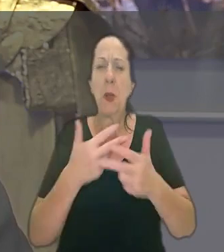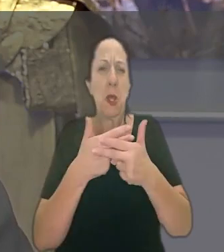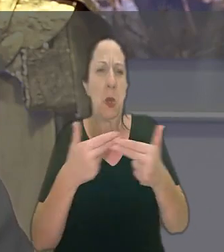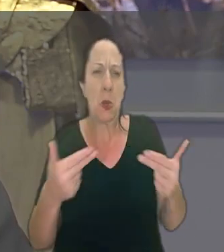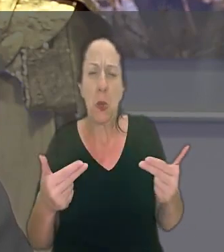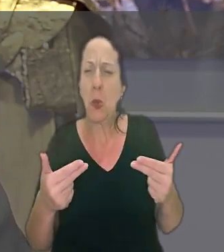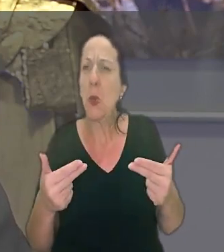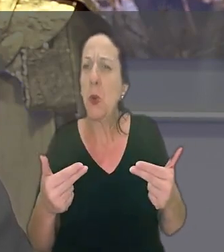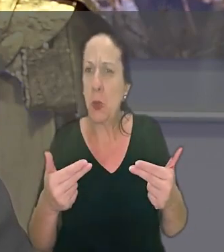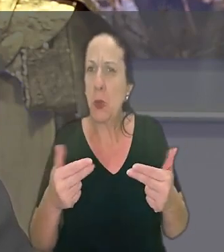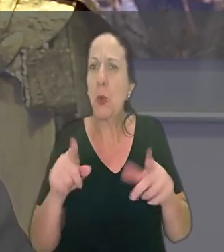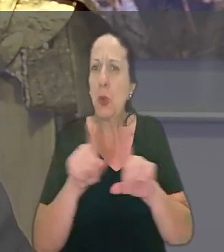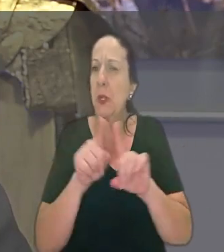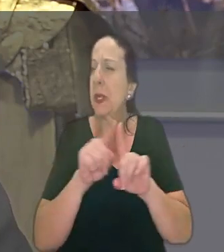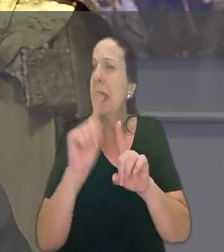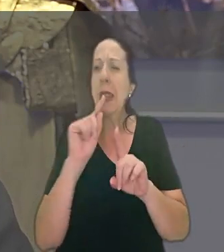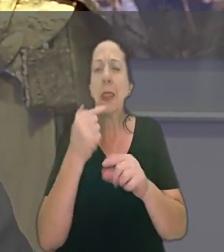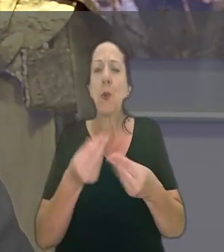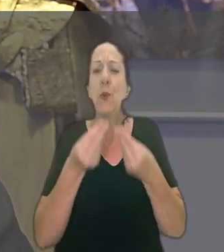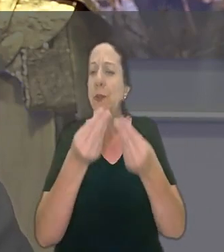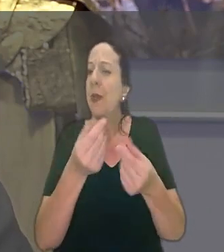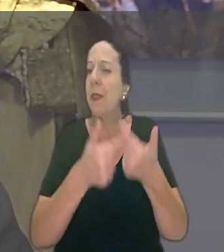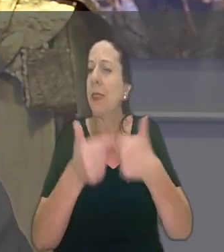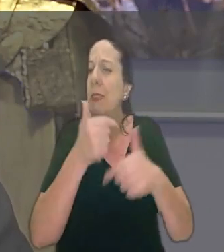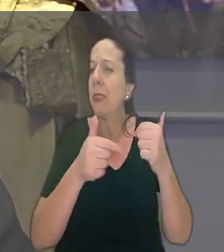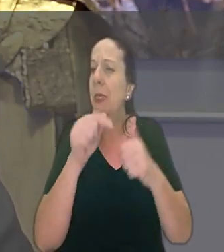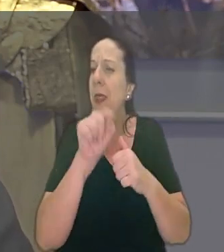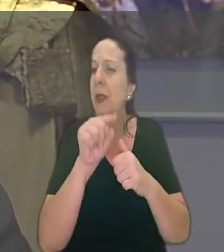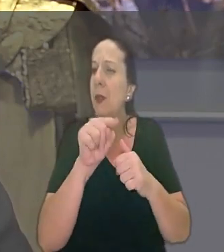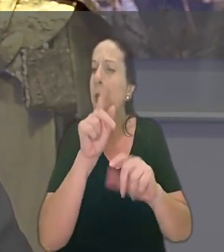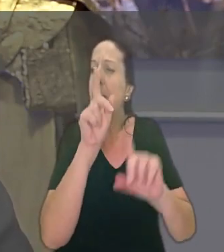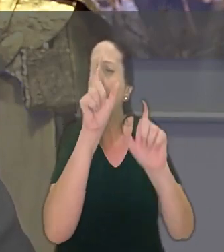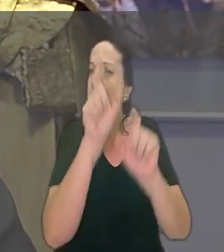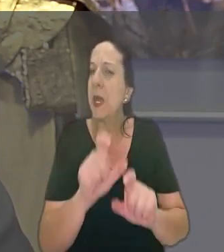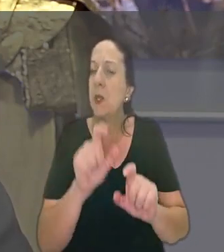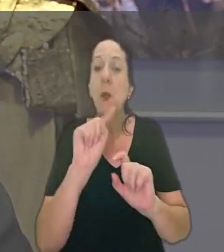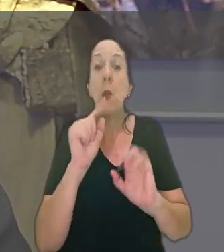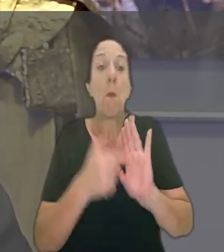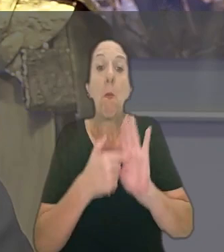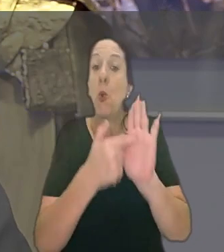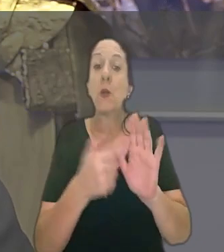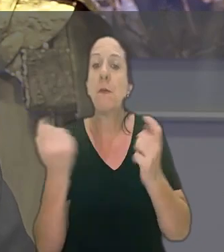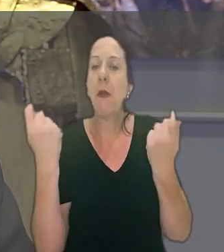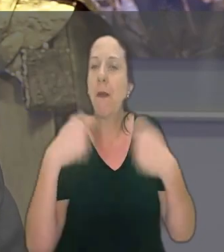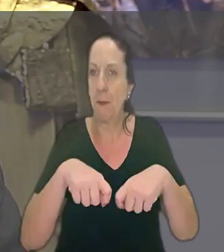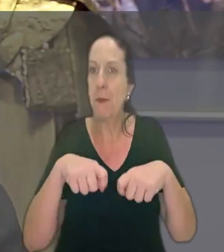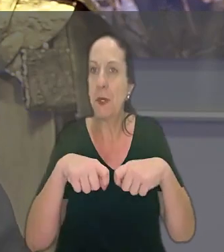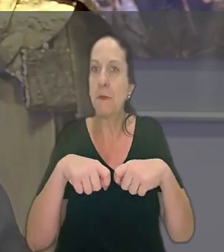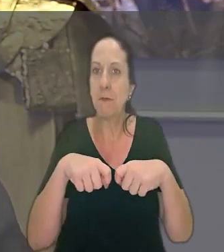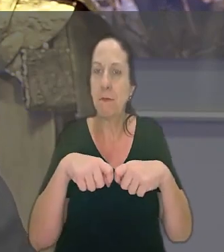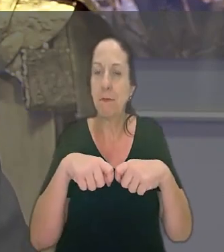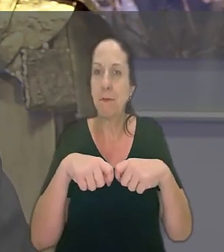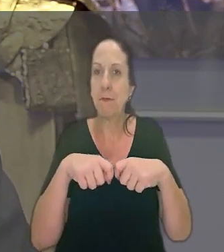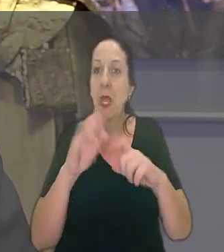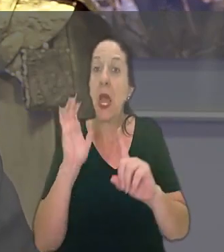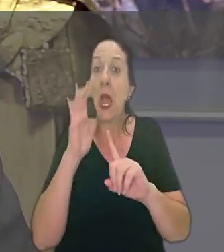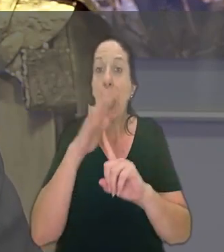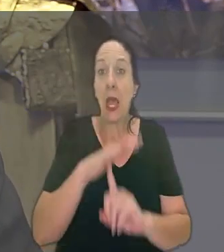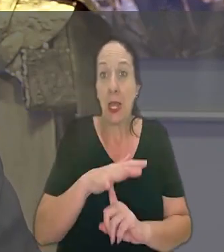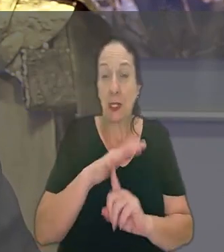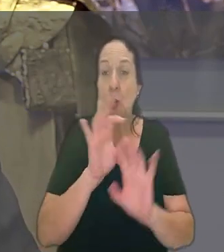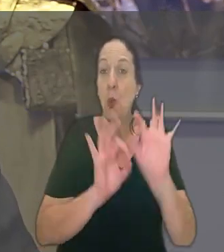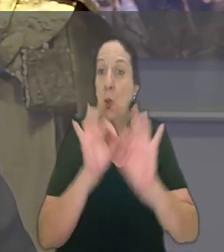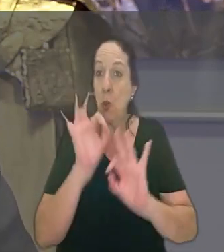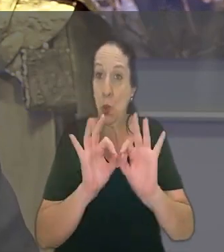de apelidos, a inação compulsória, ou seja, não dar trabalho a uma pessoa para excluir dela a chance de mostrar a sua capacidade. O